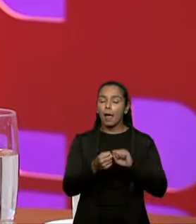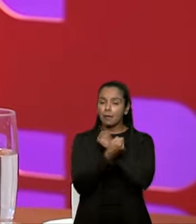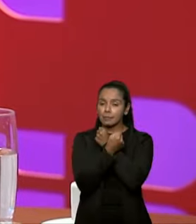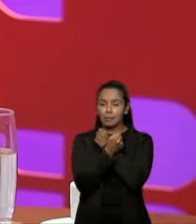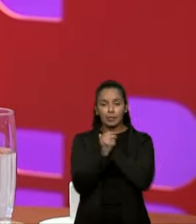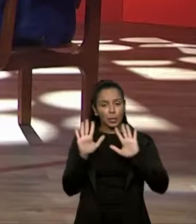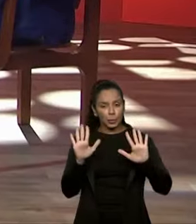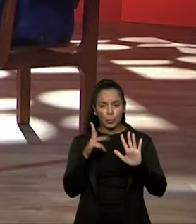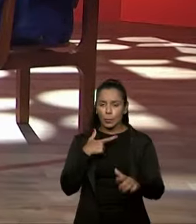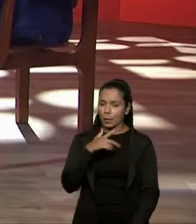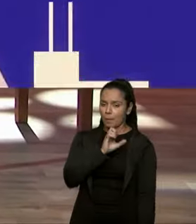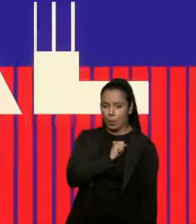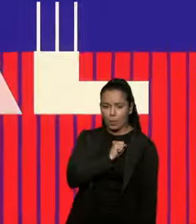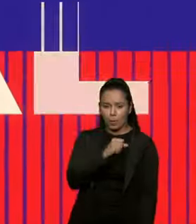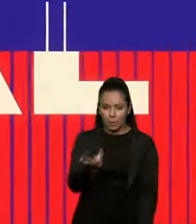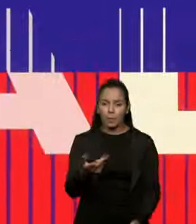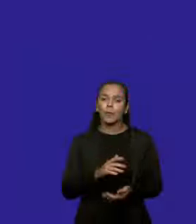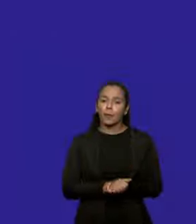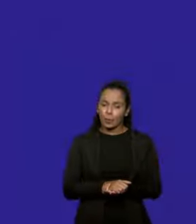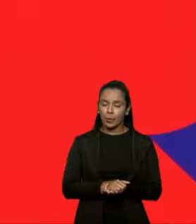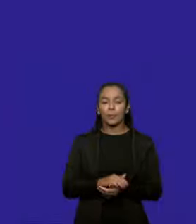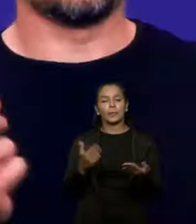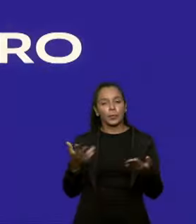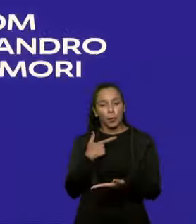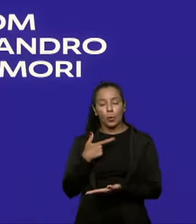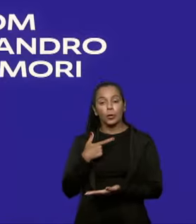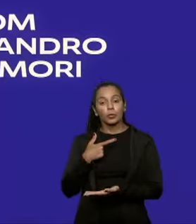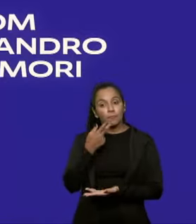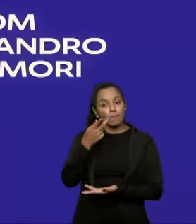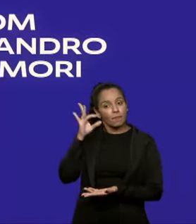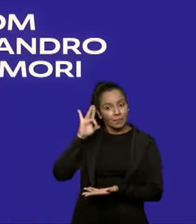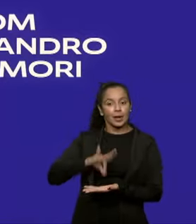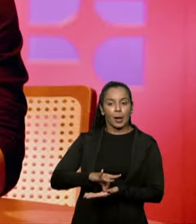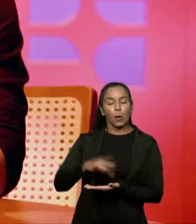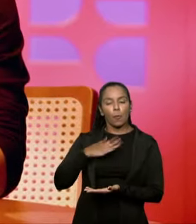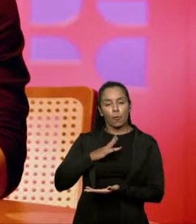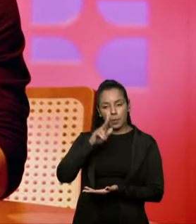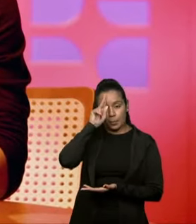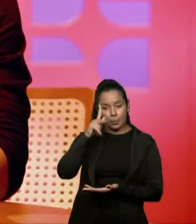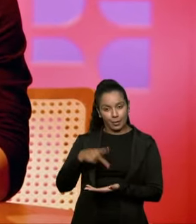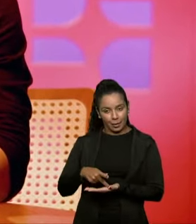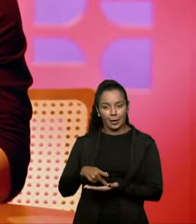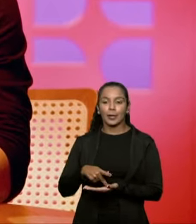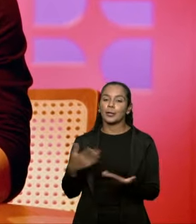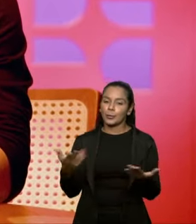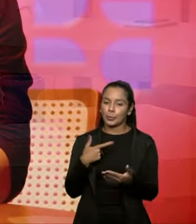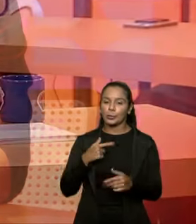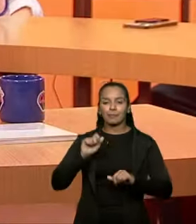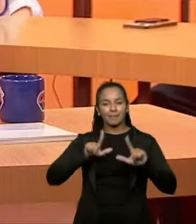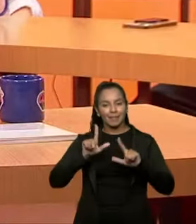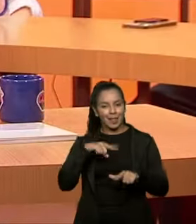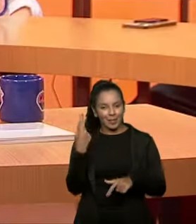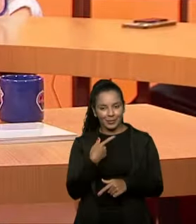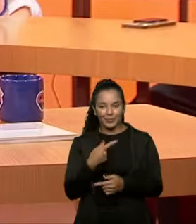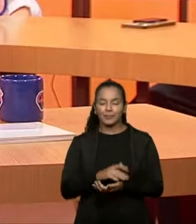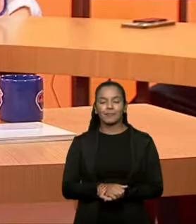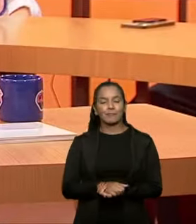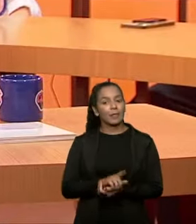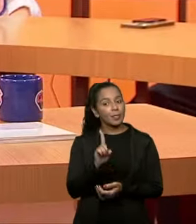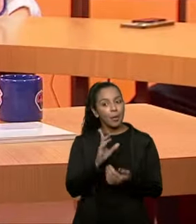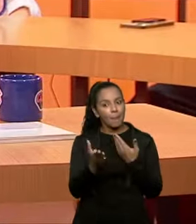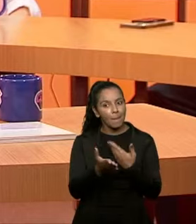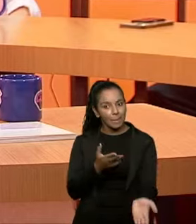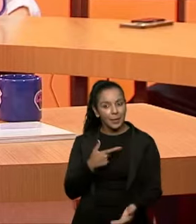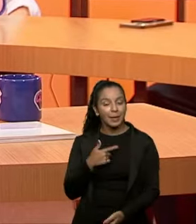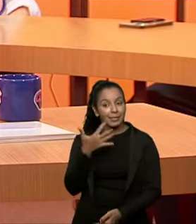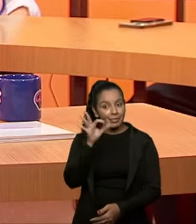amor. Hoje, 10 da noite, Dando a Real comigo, Leandro Demore, na TV Brasil, a tela da gente. Não percam, hein, galera?